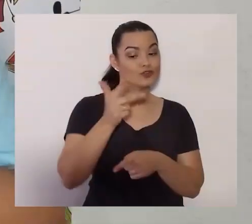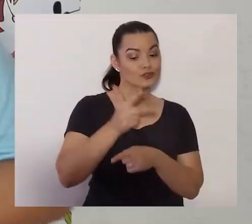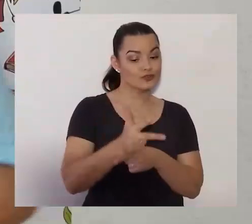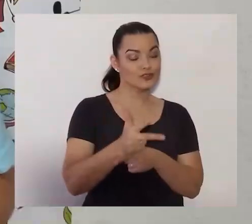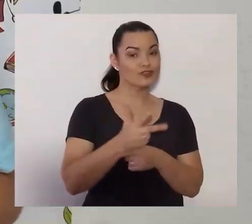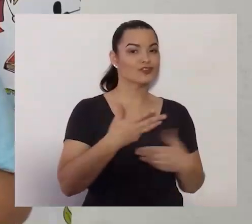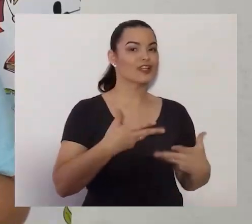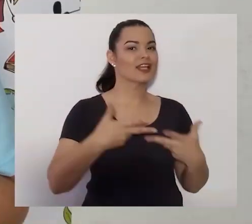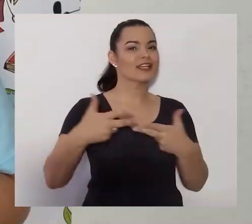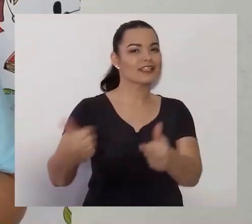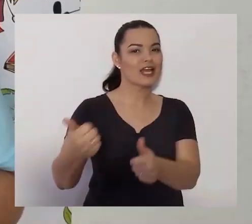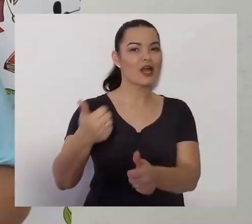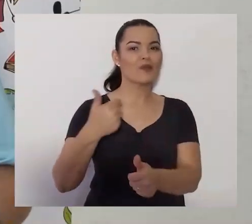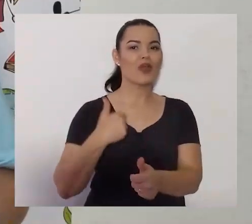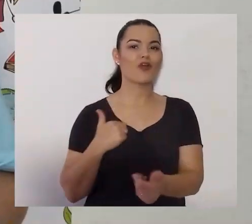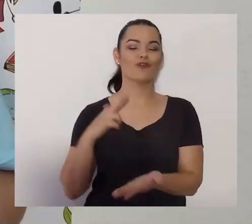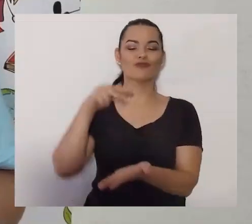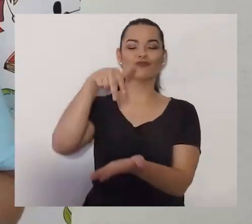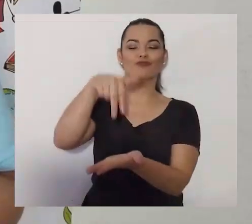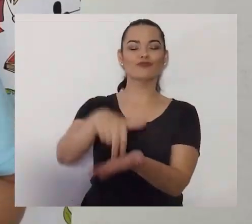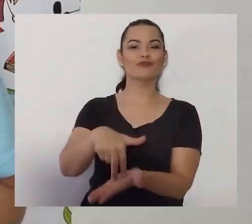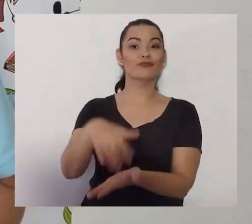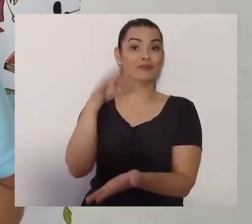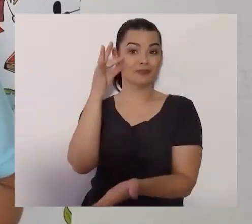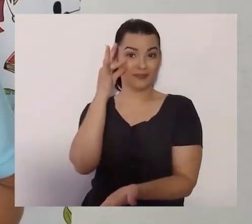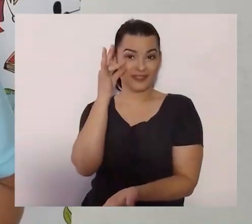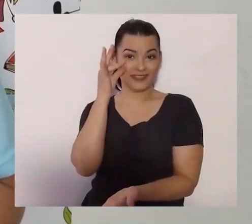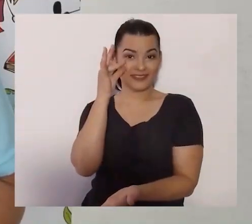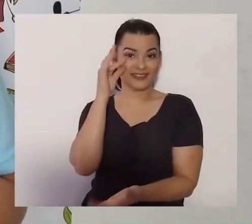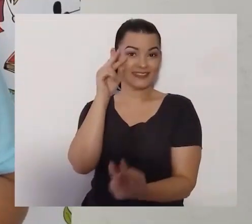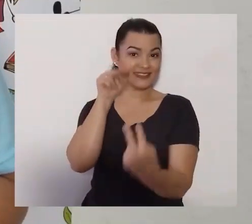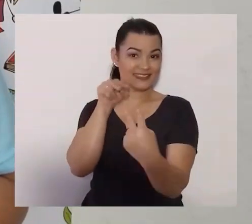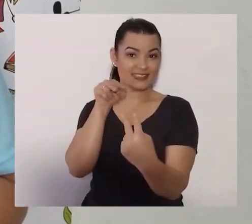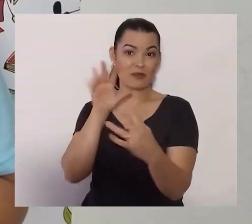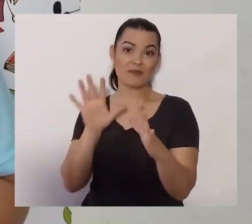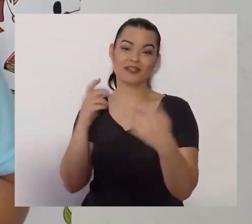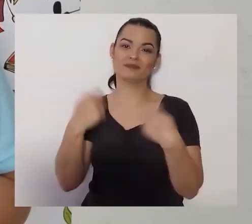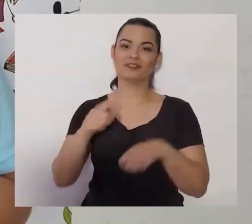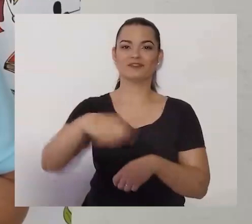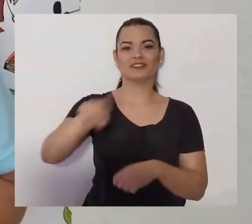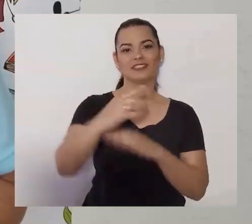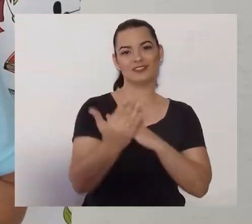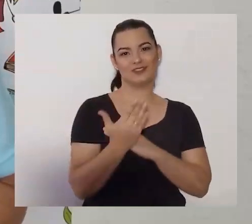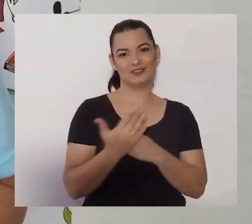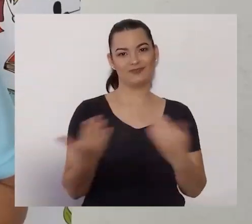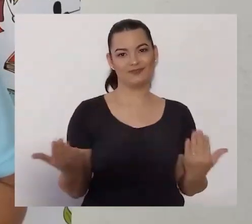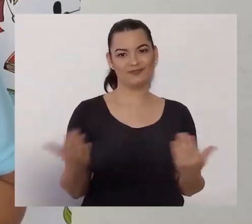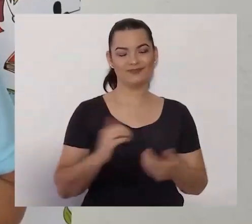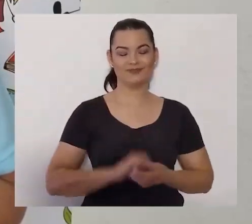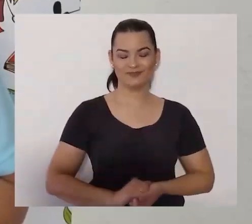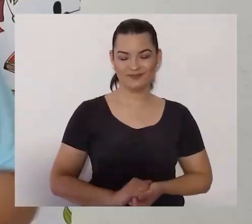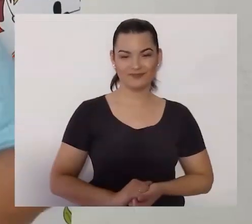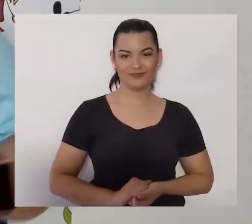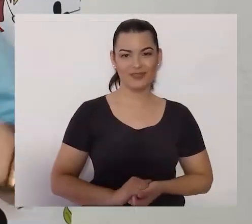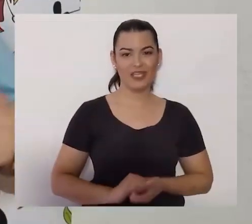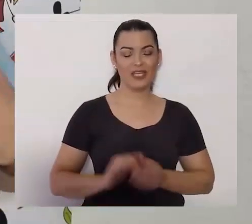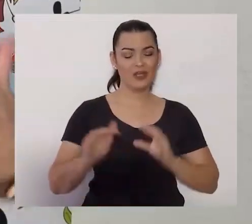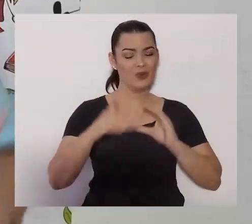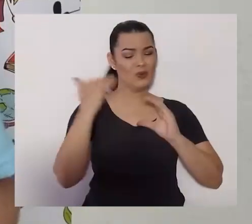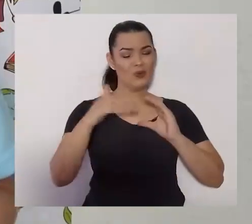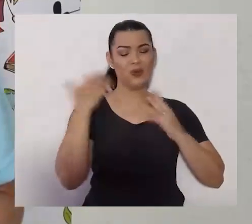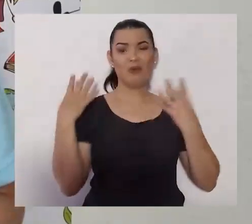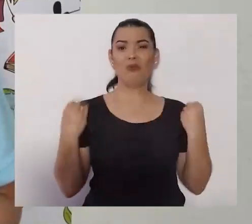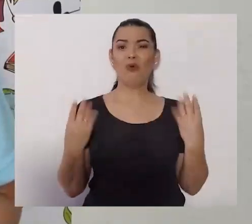parabéns pessoalmente. Mas eu preciso da ajuda de vocês, galerinha. Foram muitos vídeos, a Pro